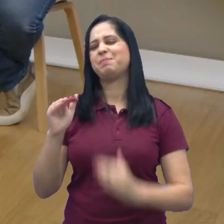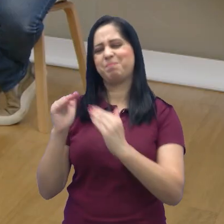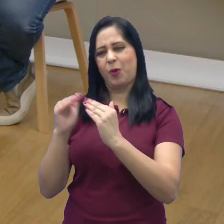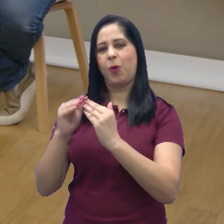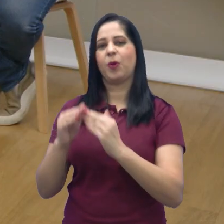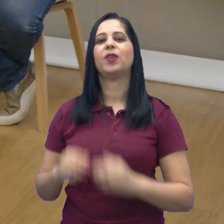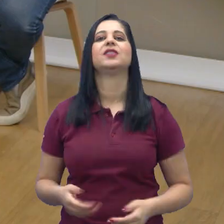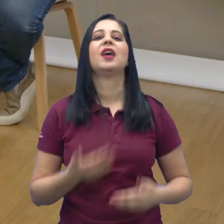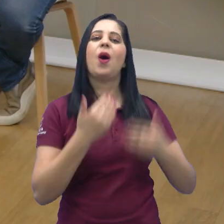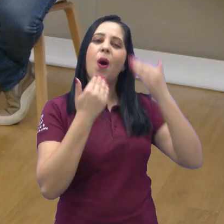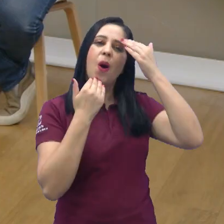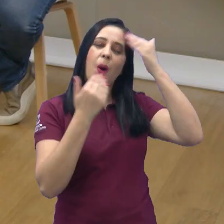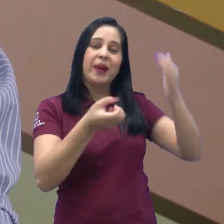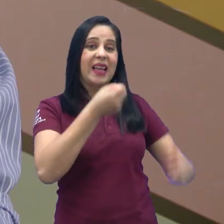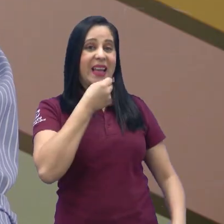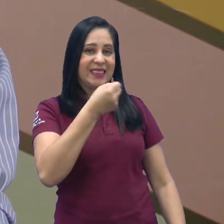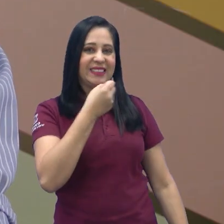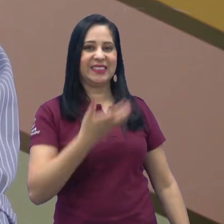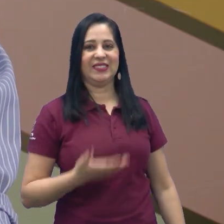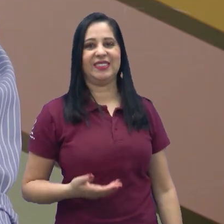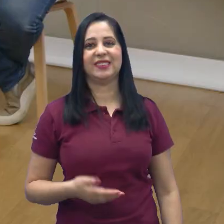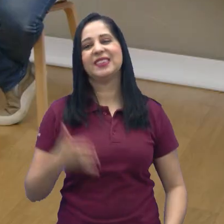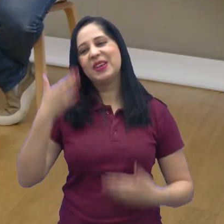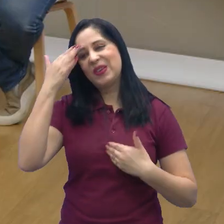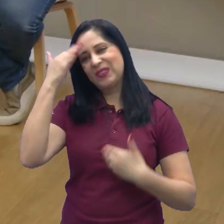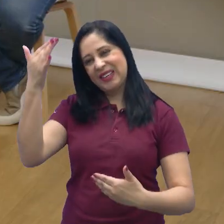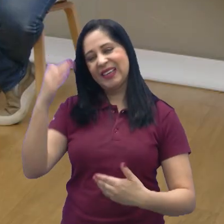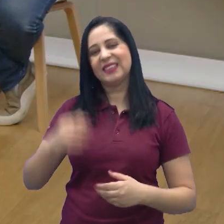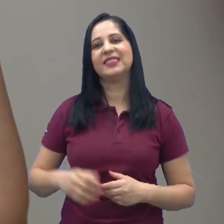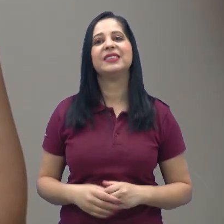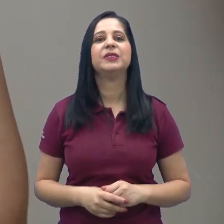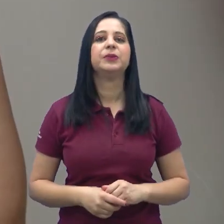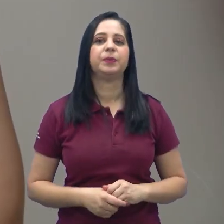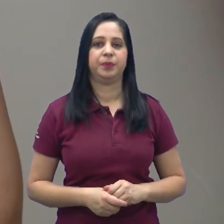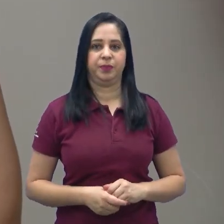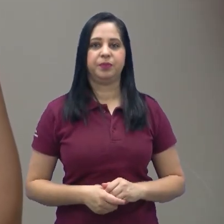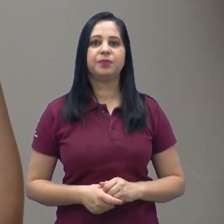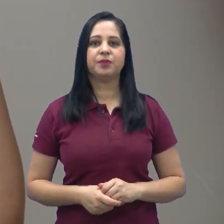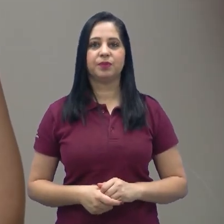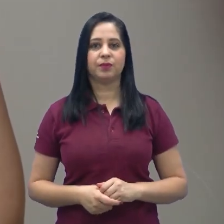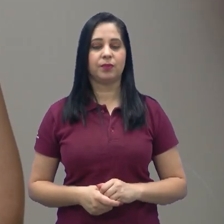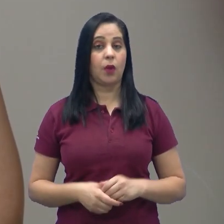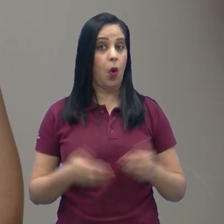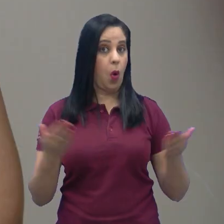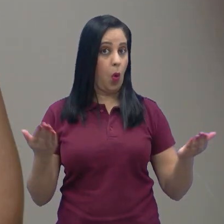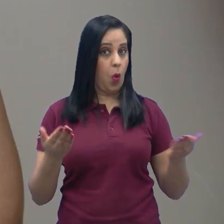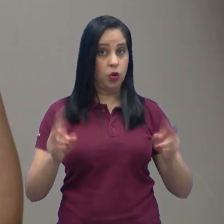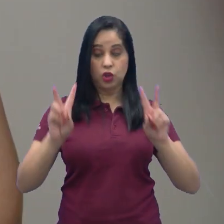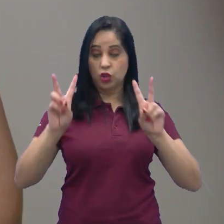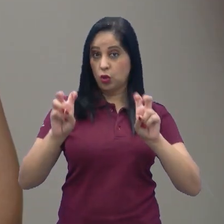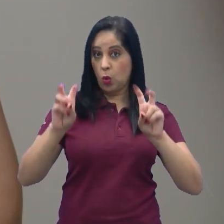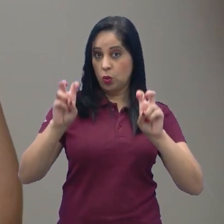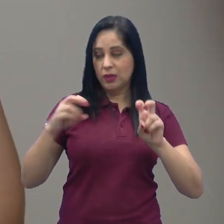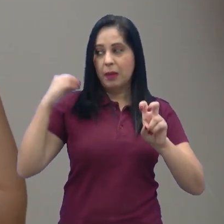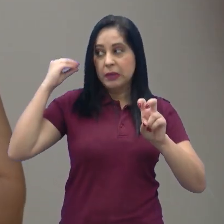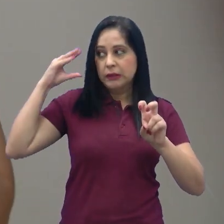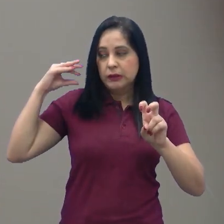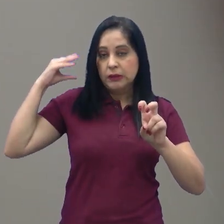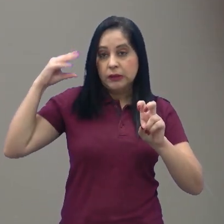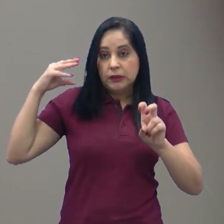sua participação. Obrigado vocês. Olha só, gente, hoje nós falamos sobre a